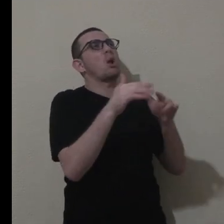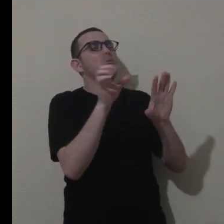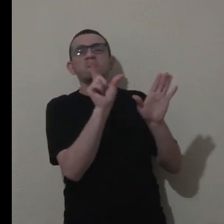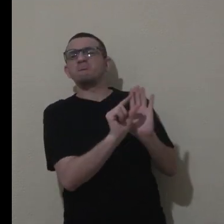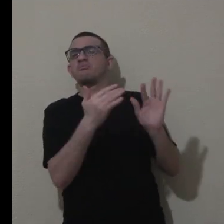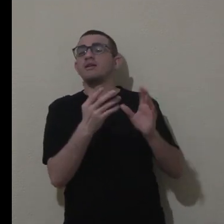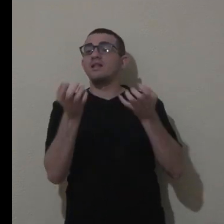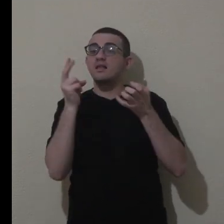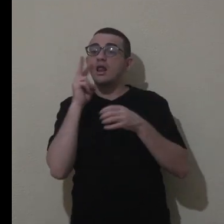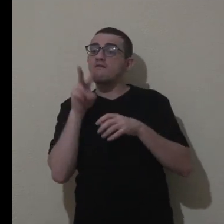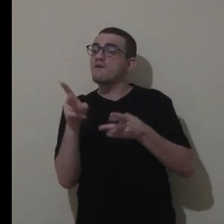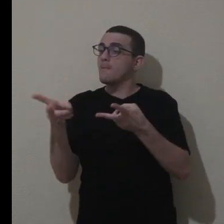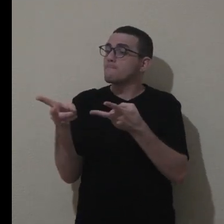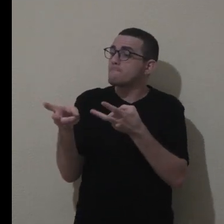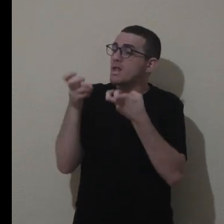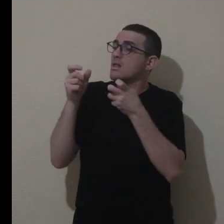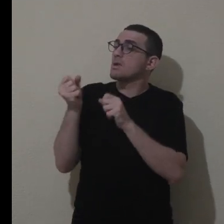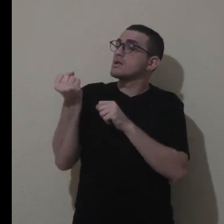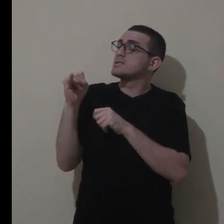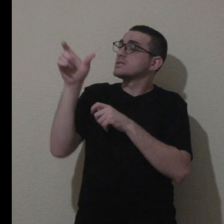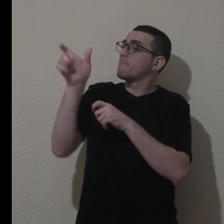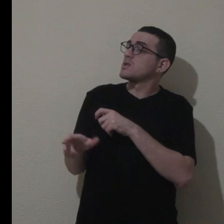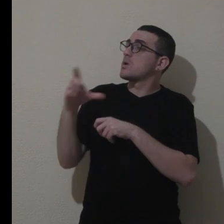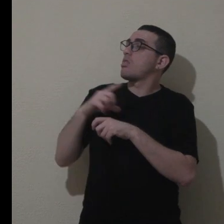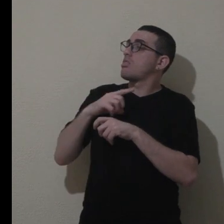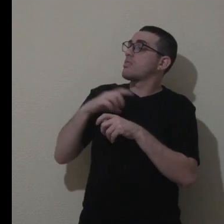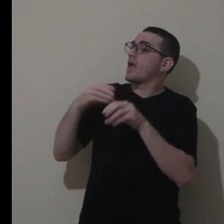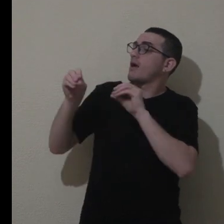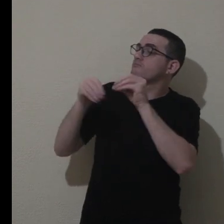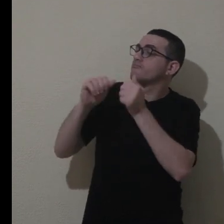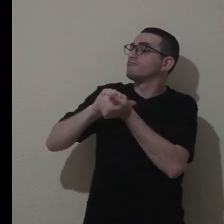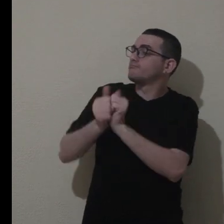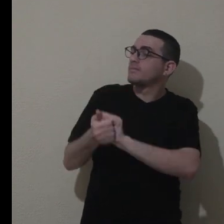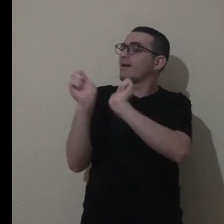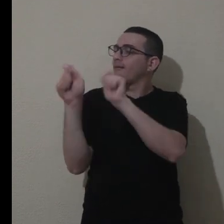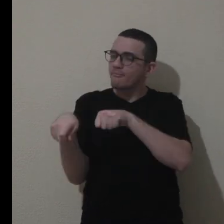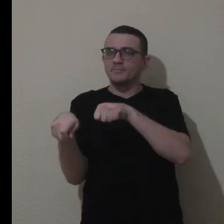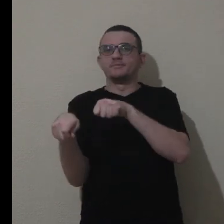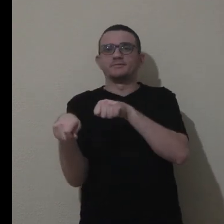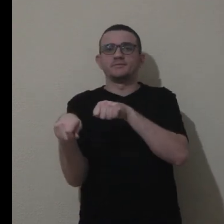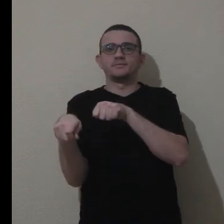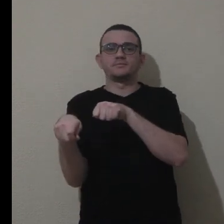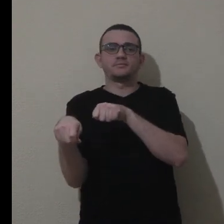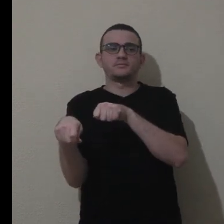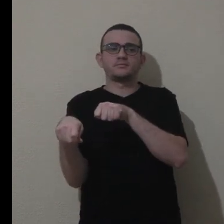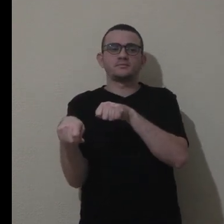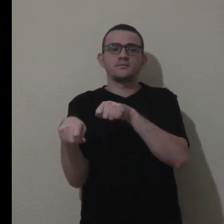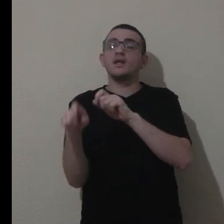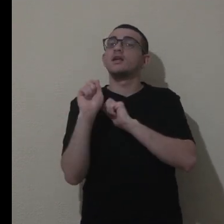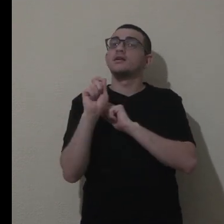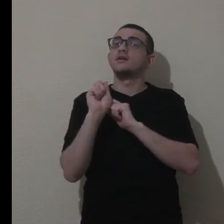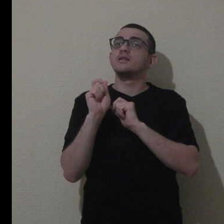querem ver se essa pessoa tem flexibilidade e capacidade de adaptação, né?